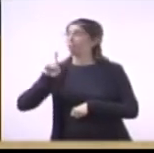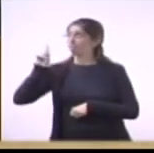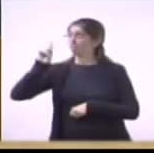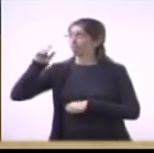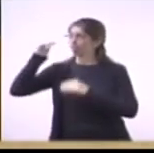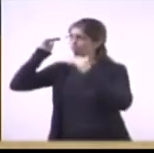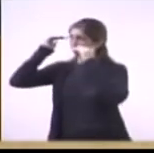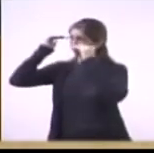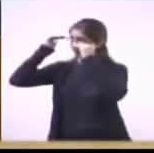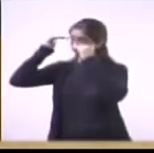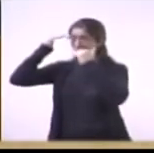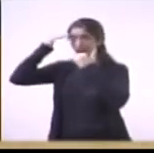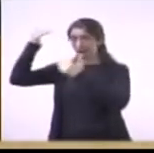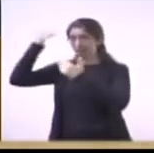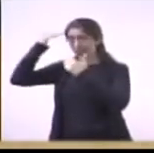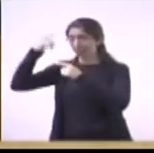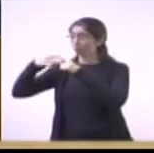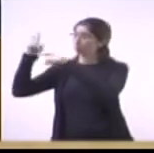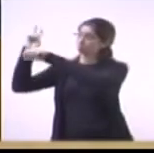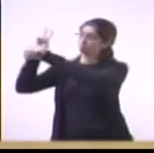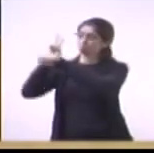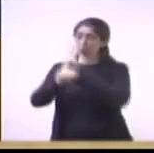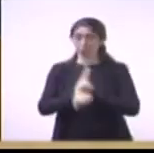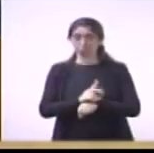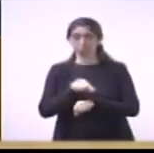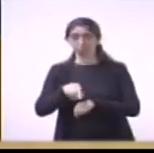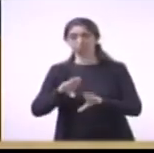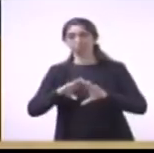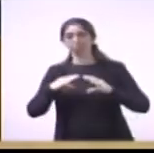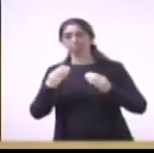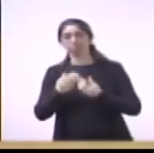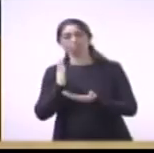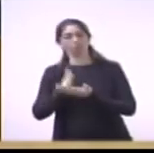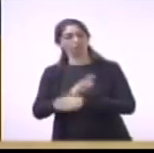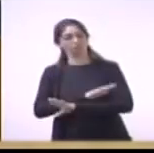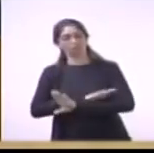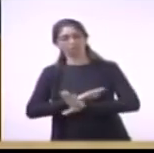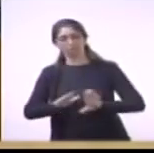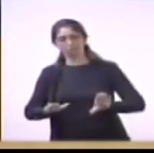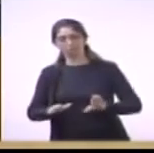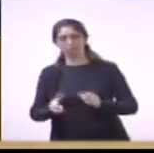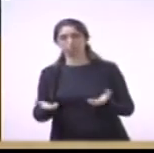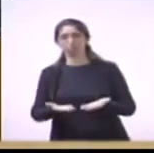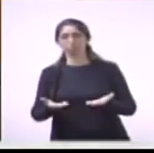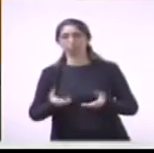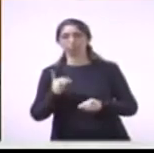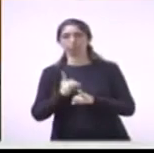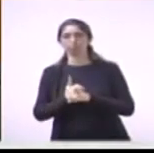proteção de Deus, a Câmara Municipal de Paulínia encerra os trabalhos desta sessão.